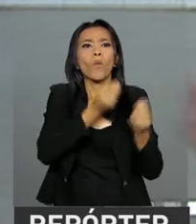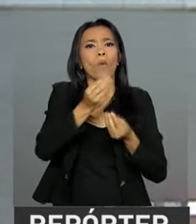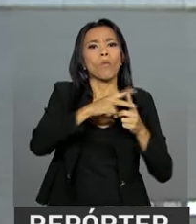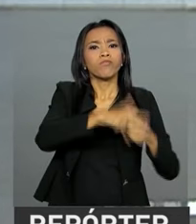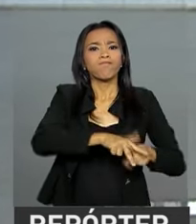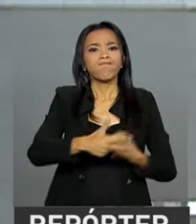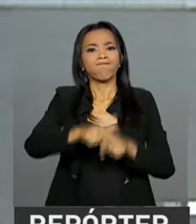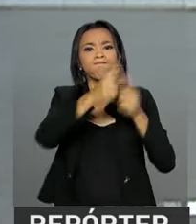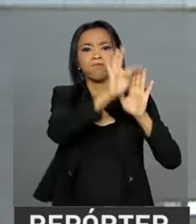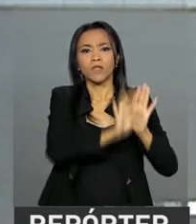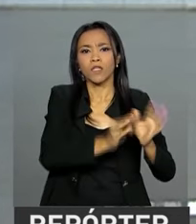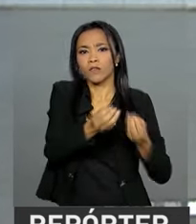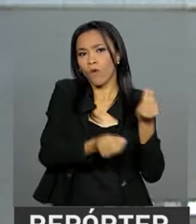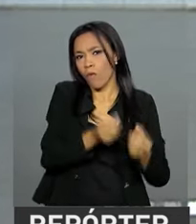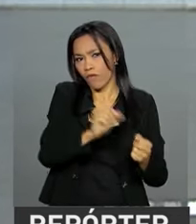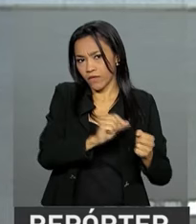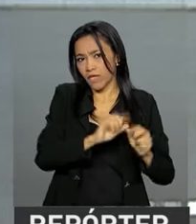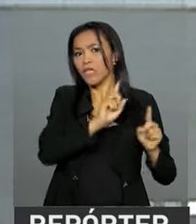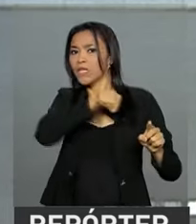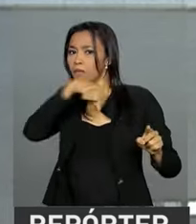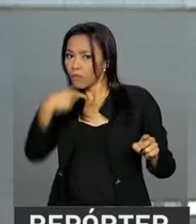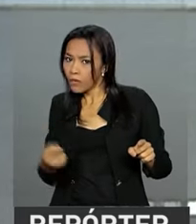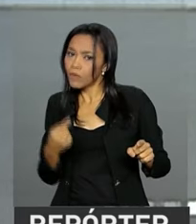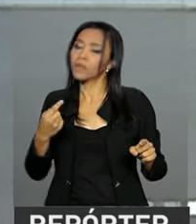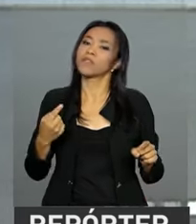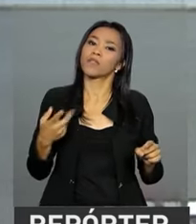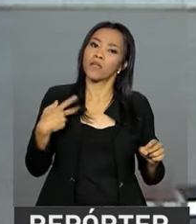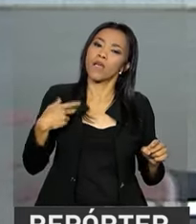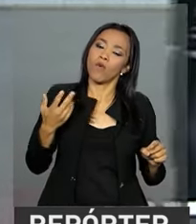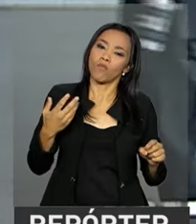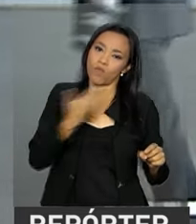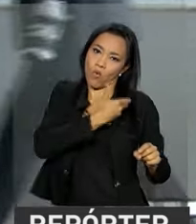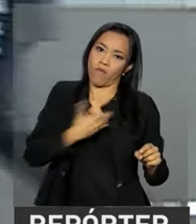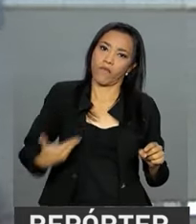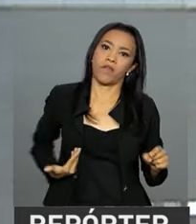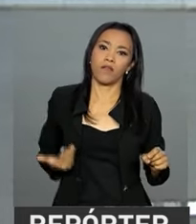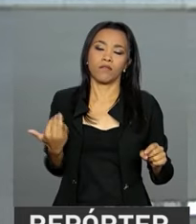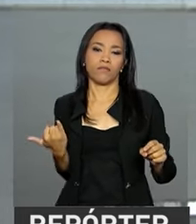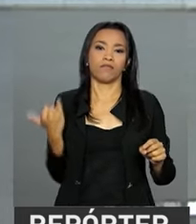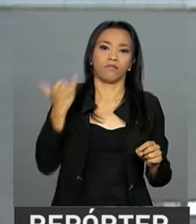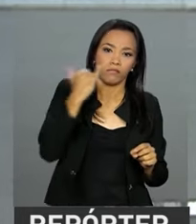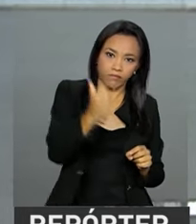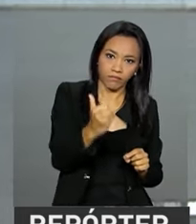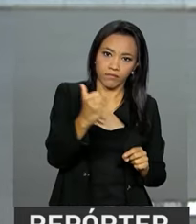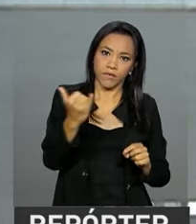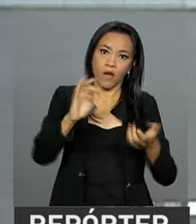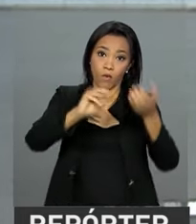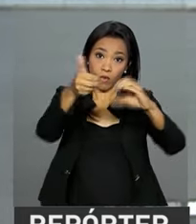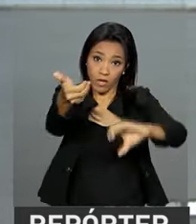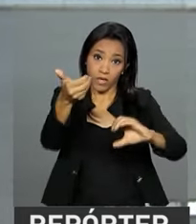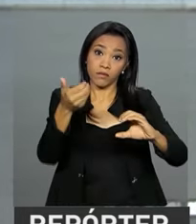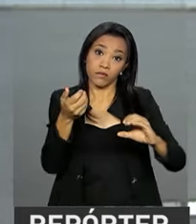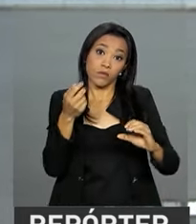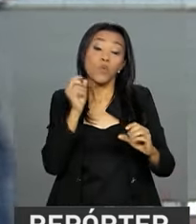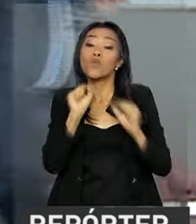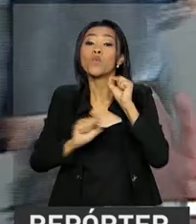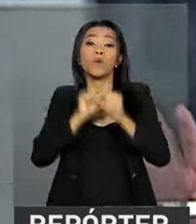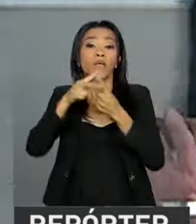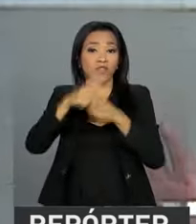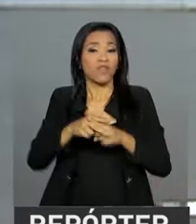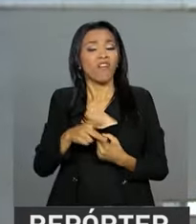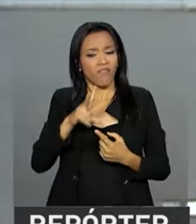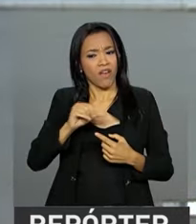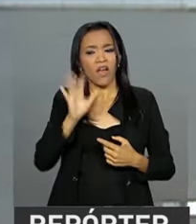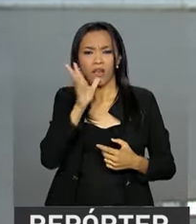ao final nós anunciaríamos governo naturalmente congresso nacional o que houvera sido ajustado mas alguns